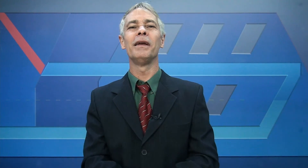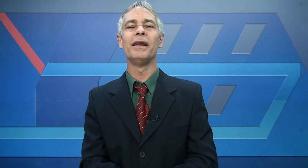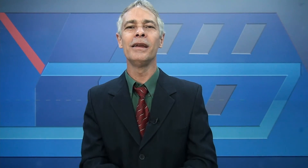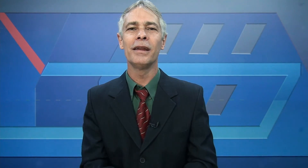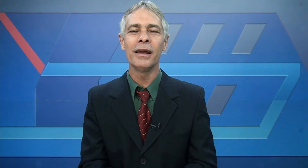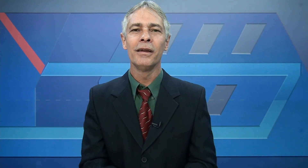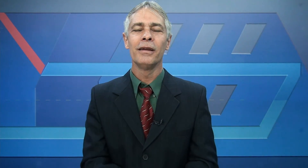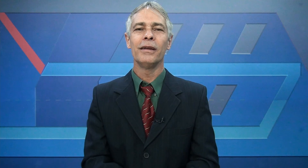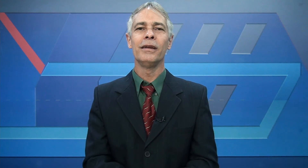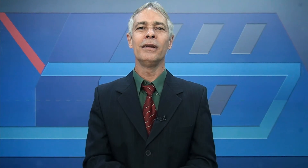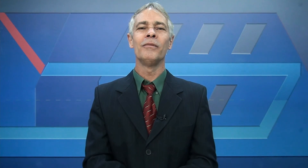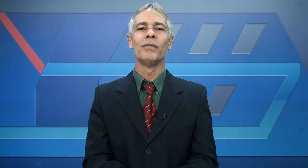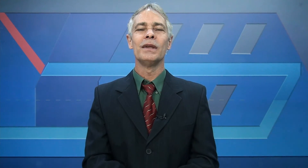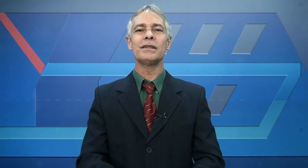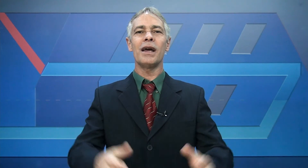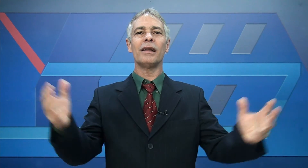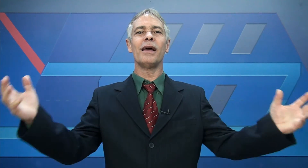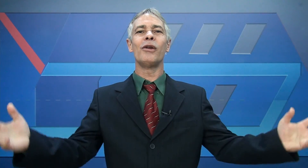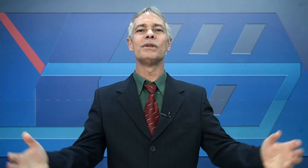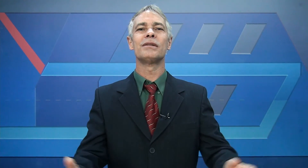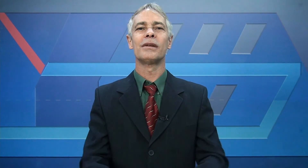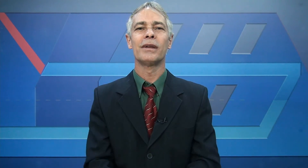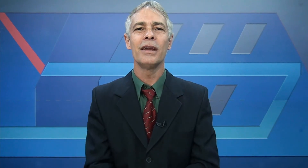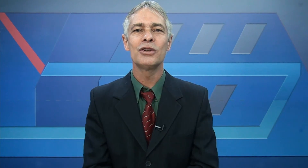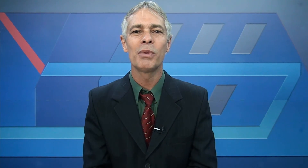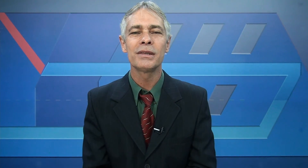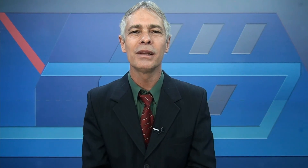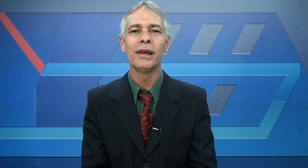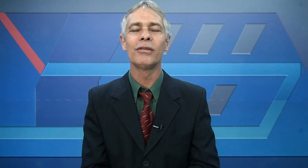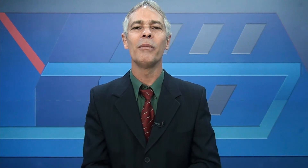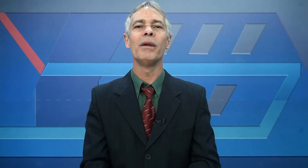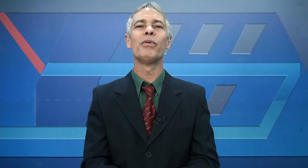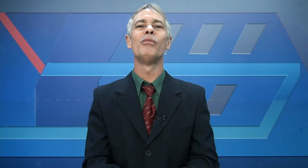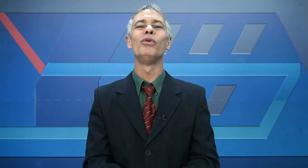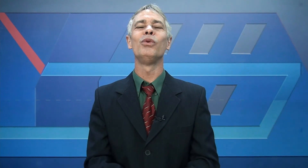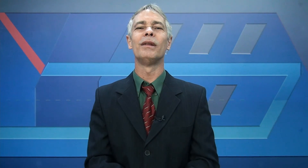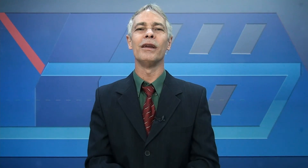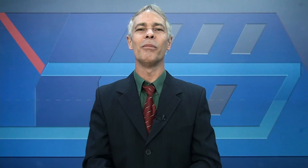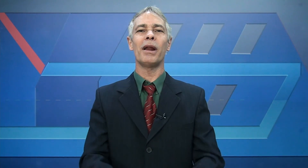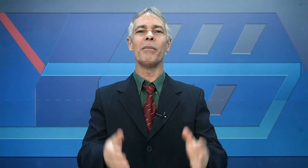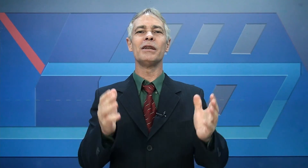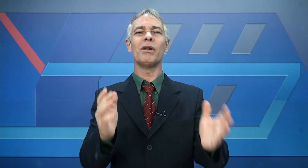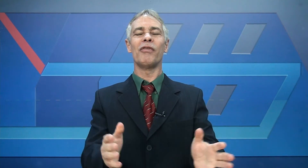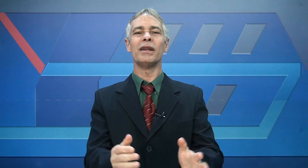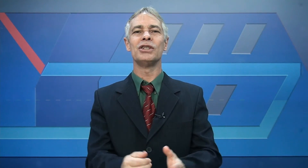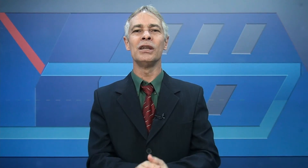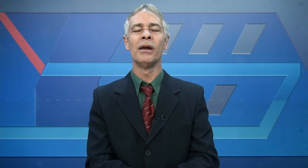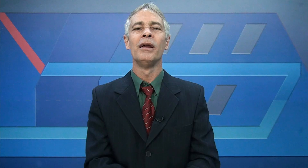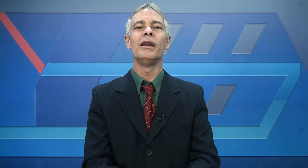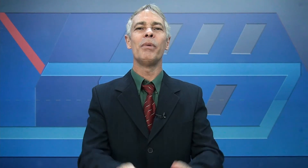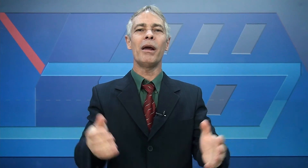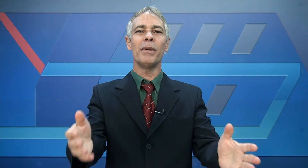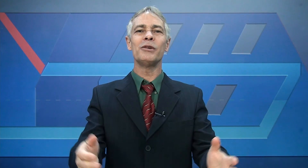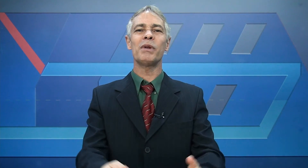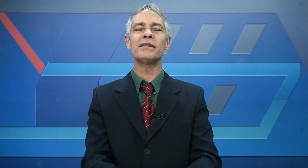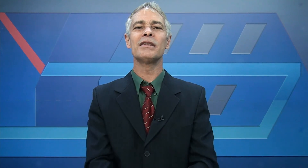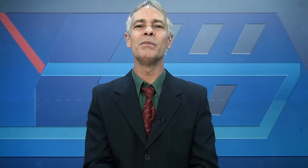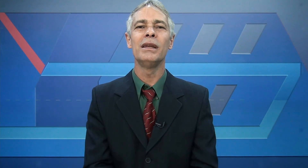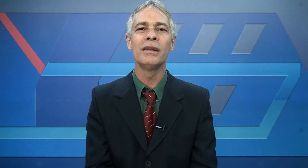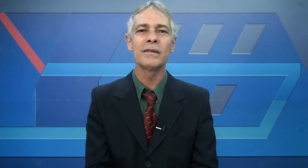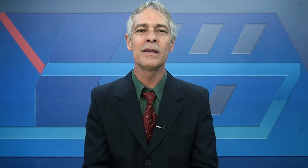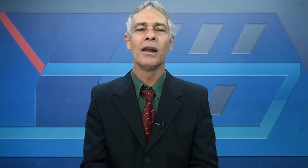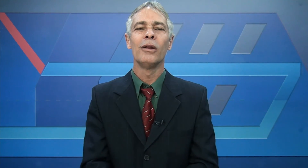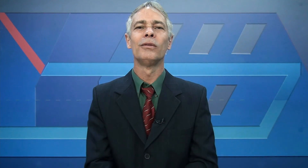essa bandeirinha, né? E startar o skate brasileiro também para o mundo inteiro. Parabéns para a fadinha e parabéns para